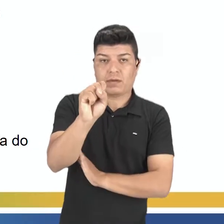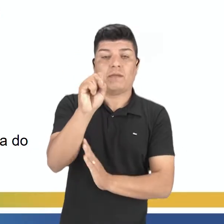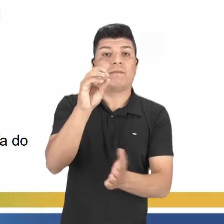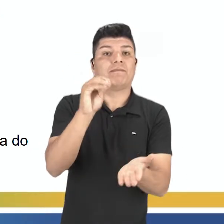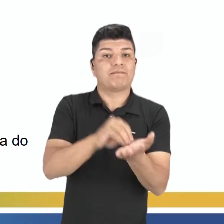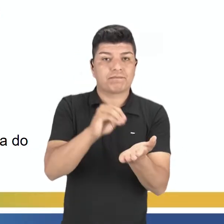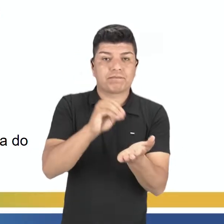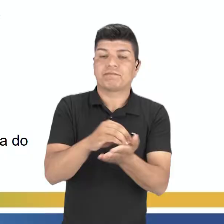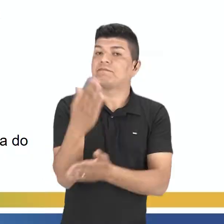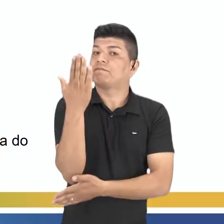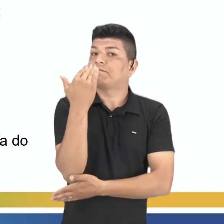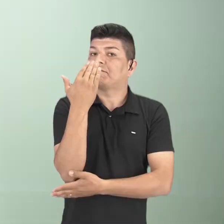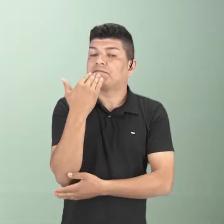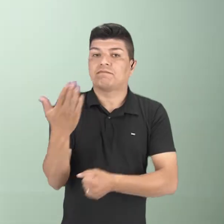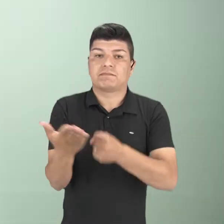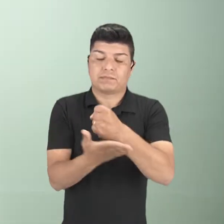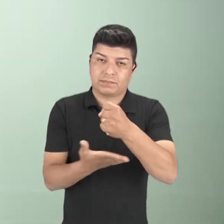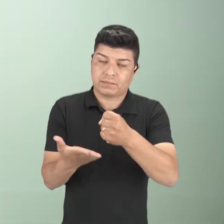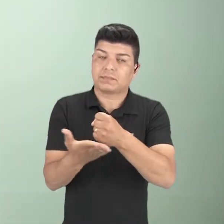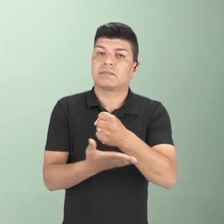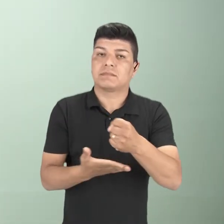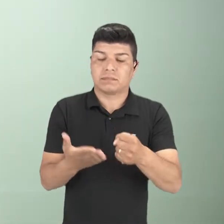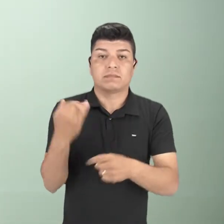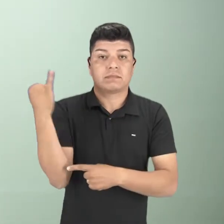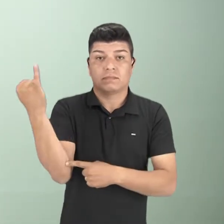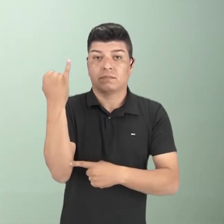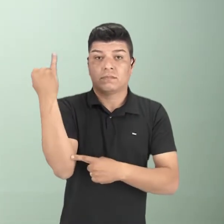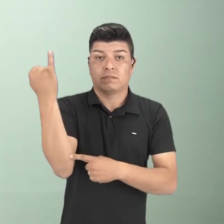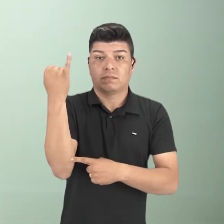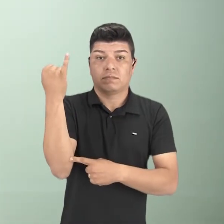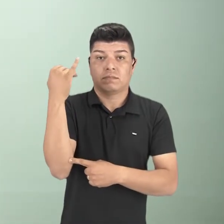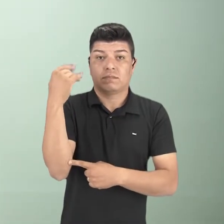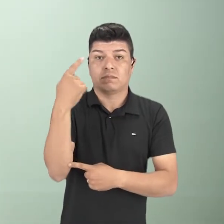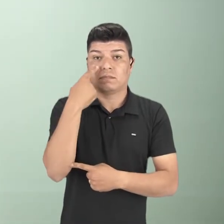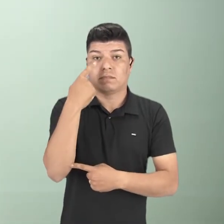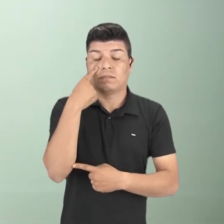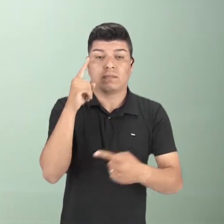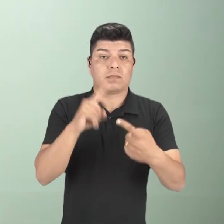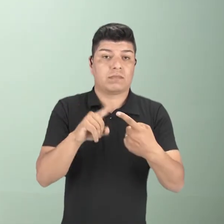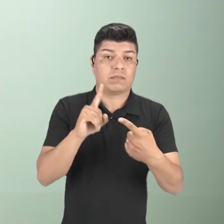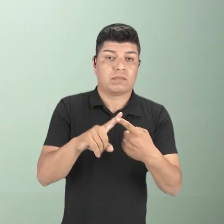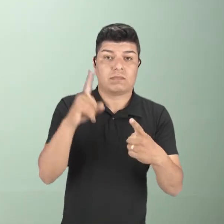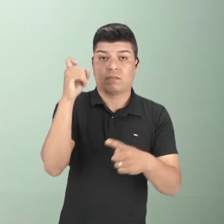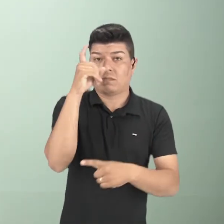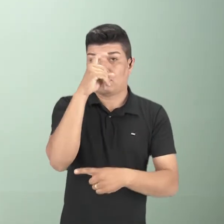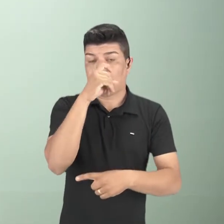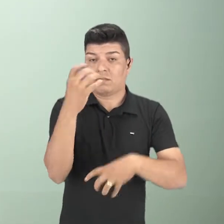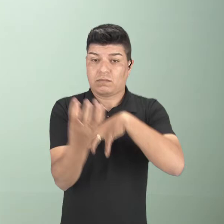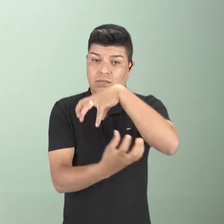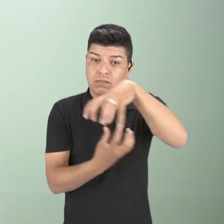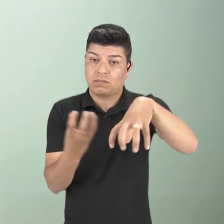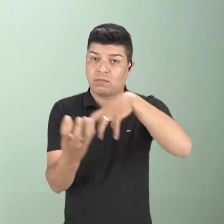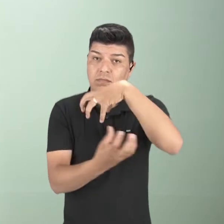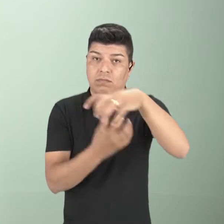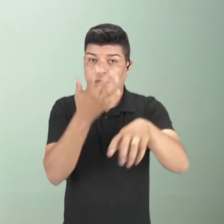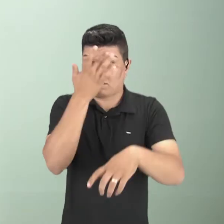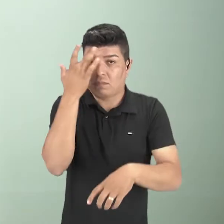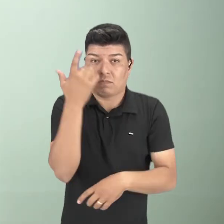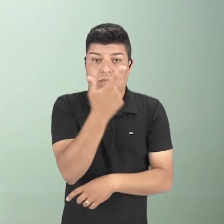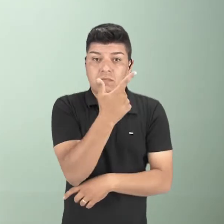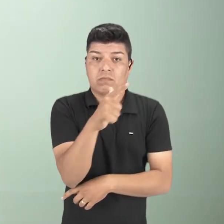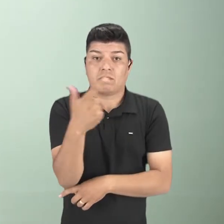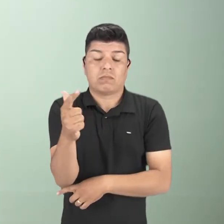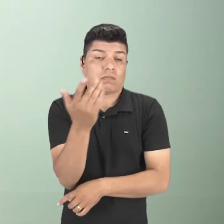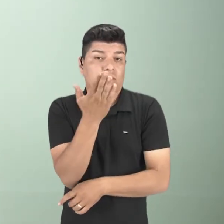faltar alimentação básica, meus queridos. Isso é muito importante você frisar, porque isso vai impactar em uma revolução. Porque essas pessoas não têm